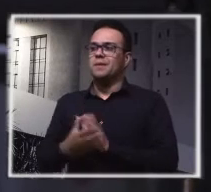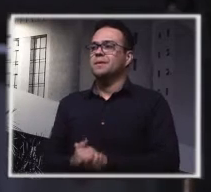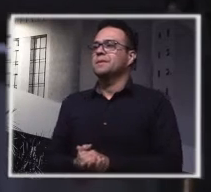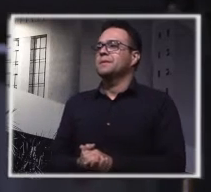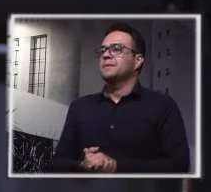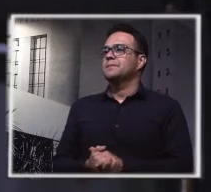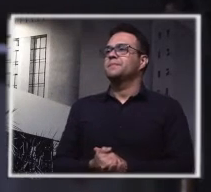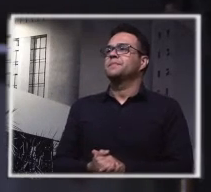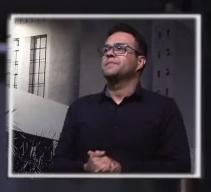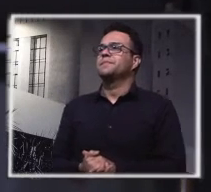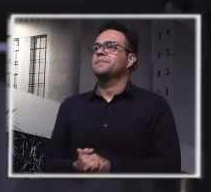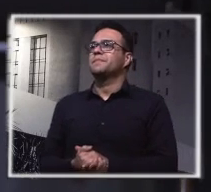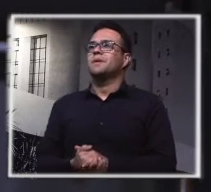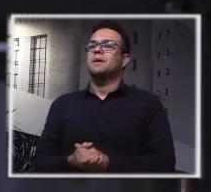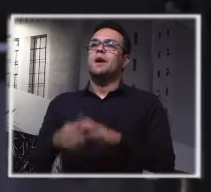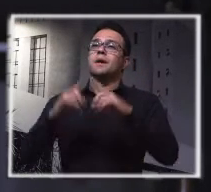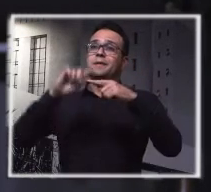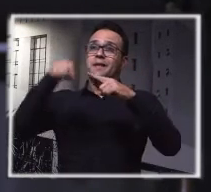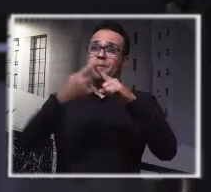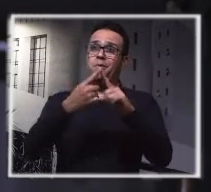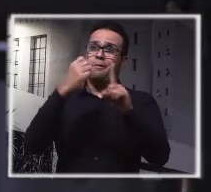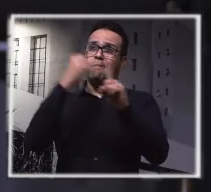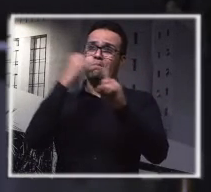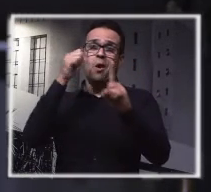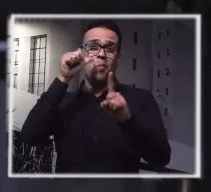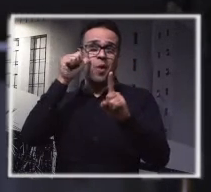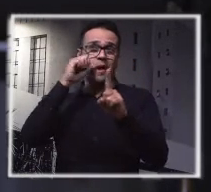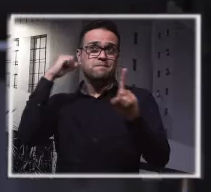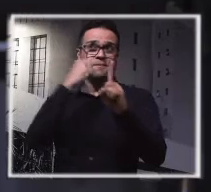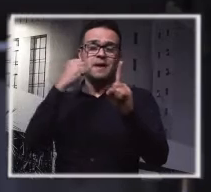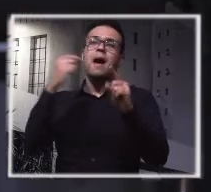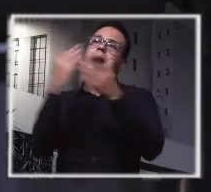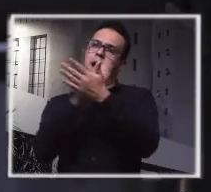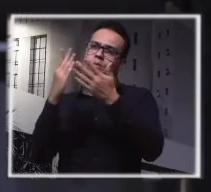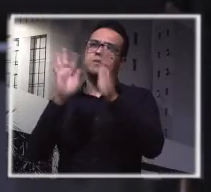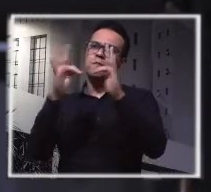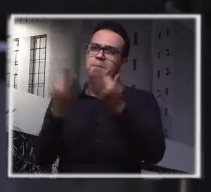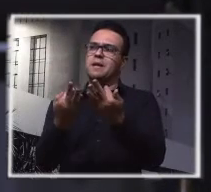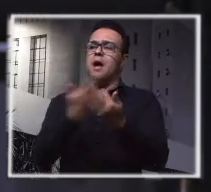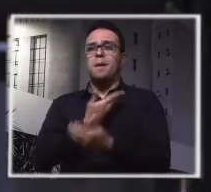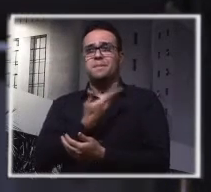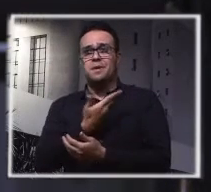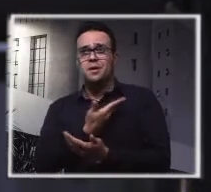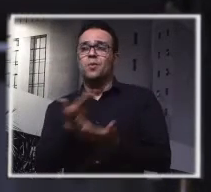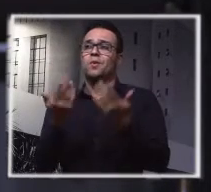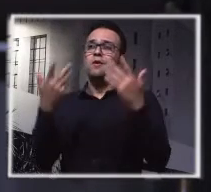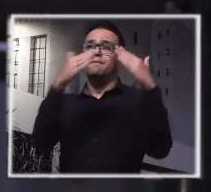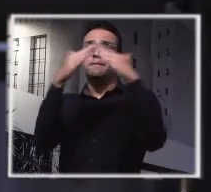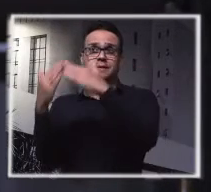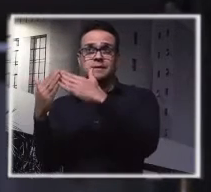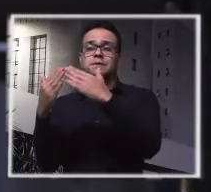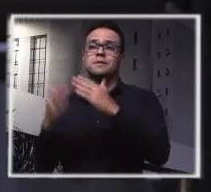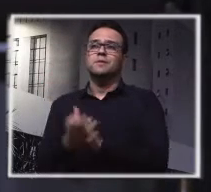E nós temos, depois que acontece o feminicídio, alguns familiares, amigos,